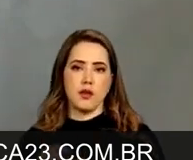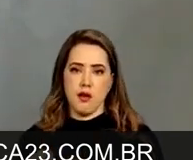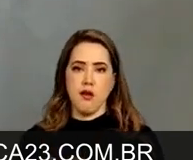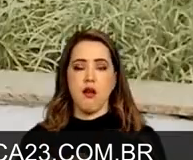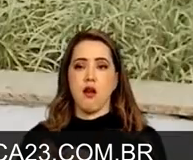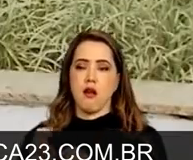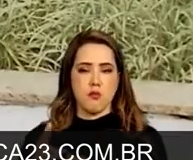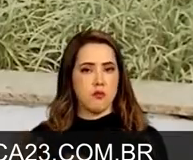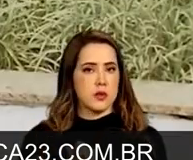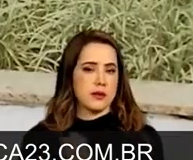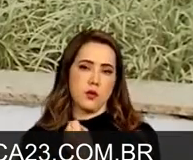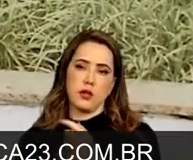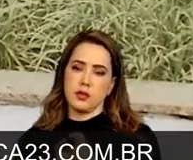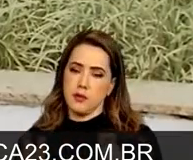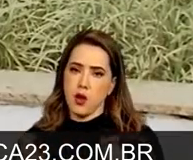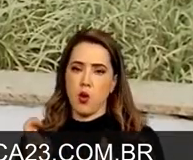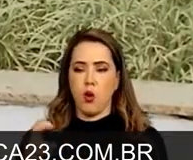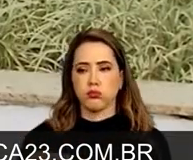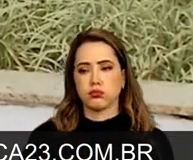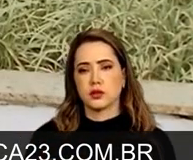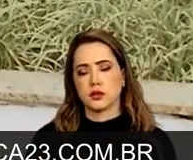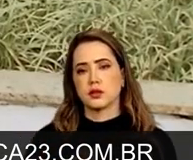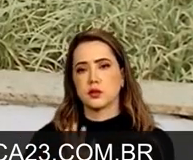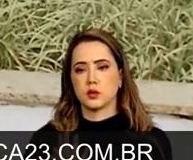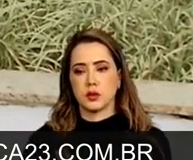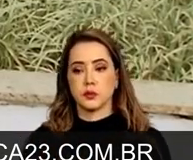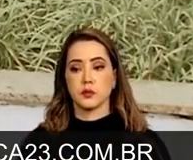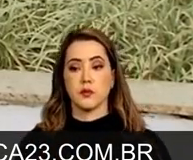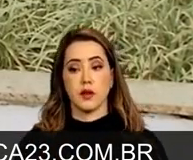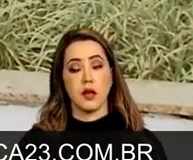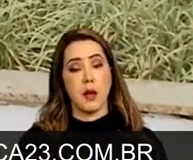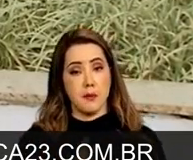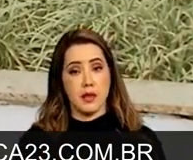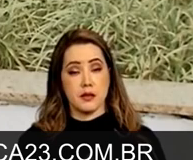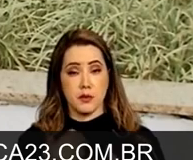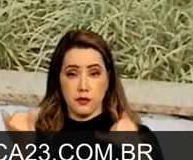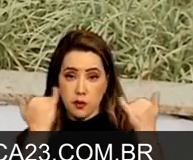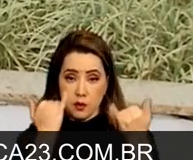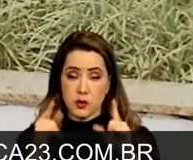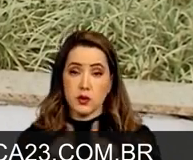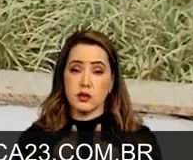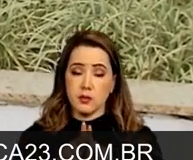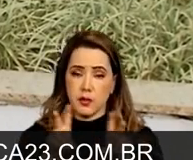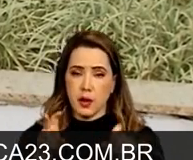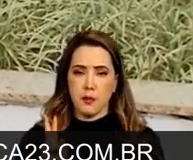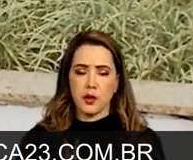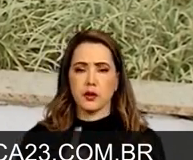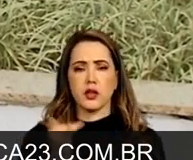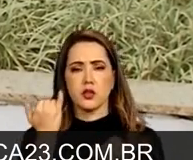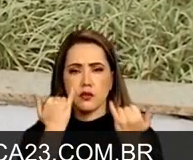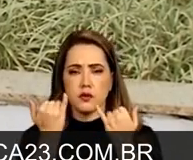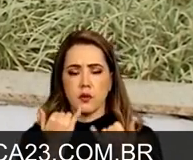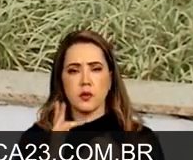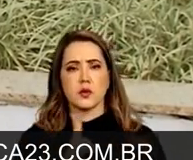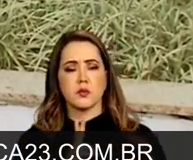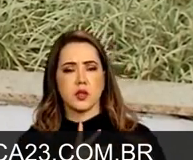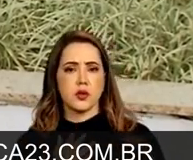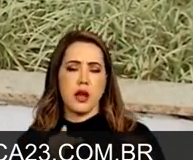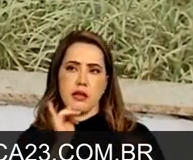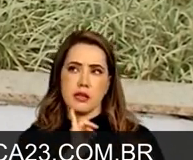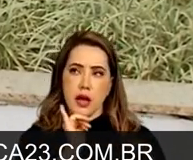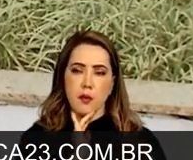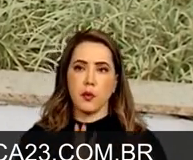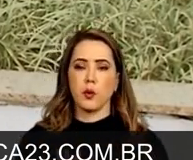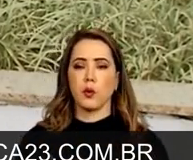lei traz. Além dos dados pessoais, a mesma norma também protege os dados sensíveis, que são informações como,